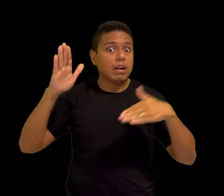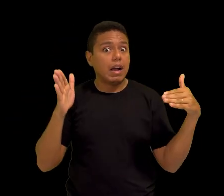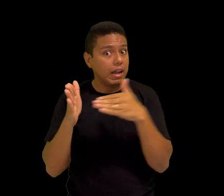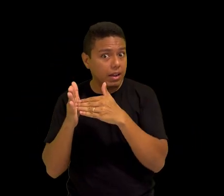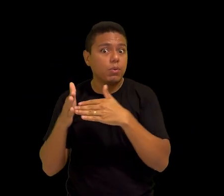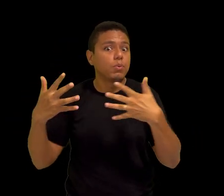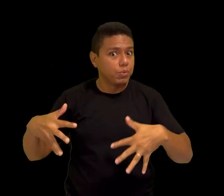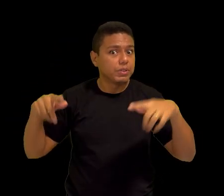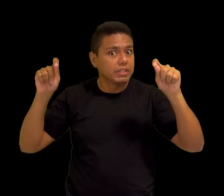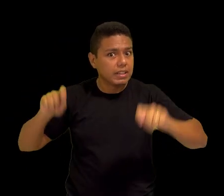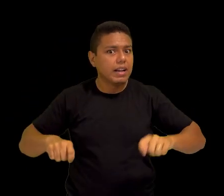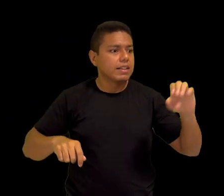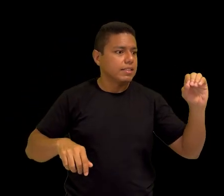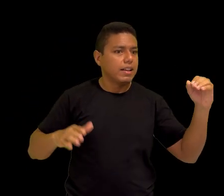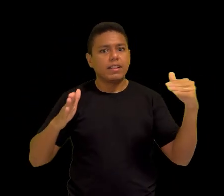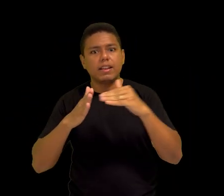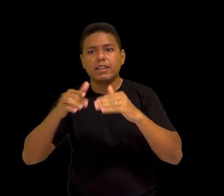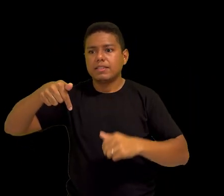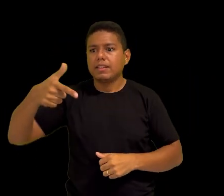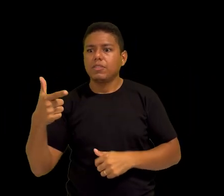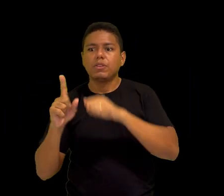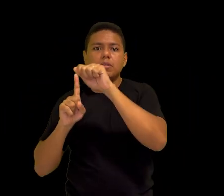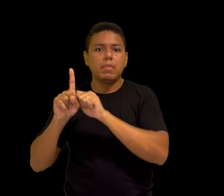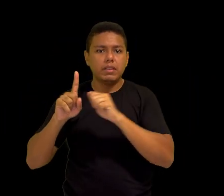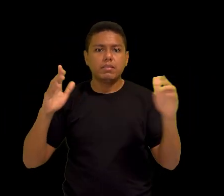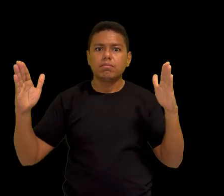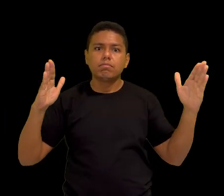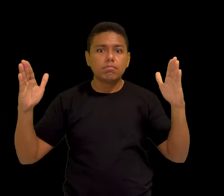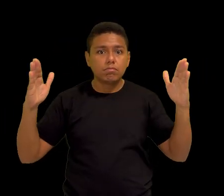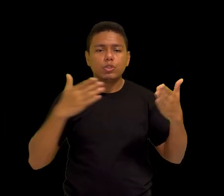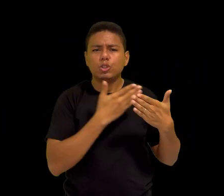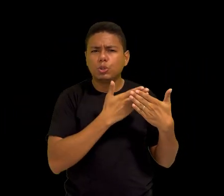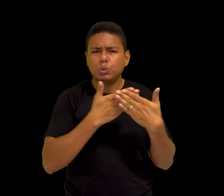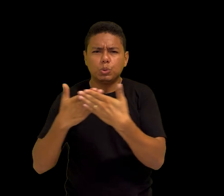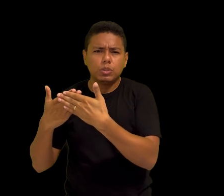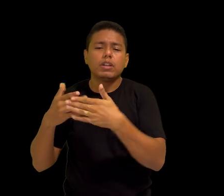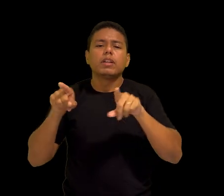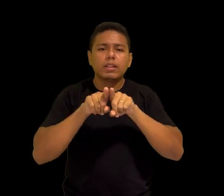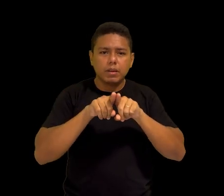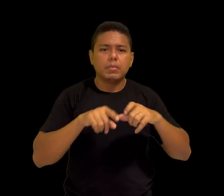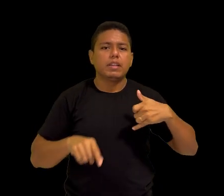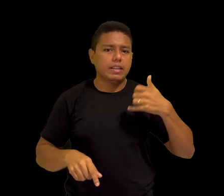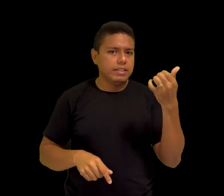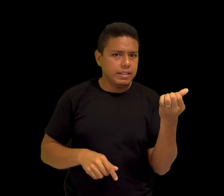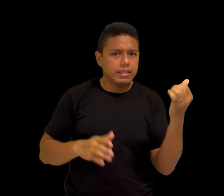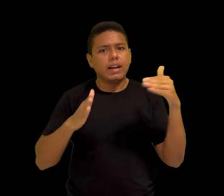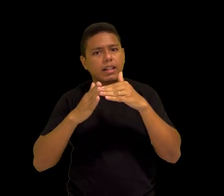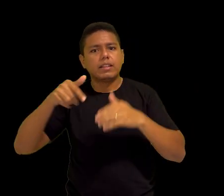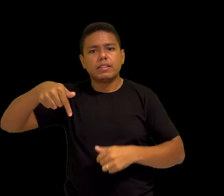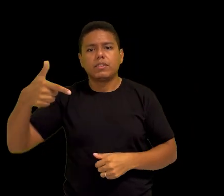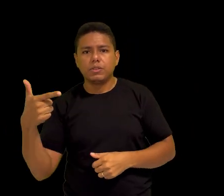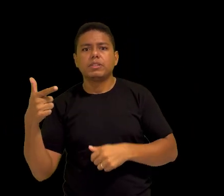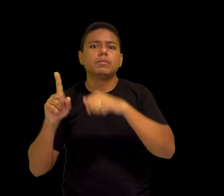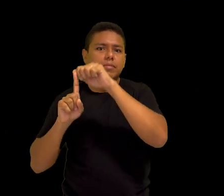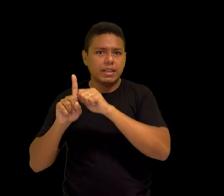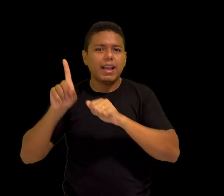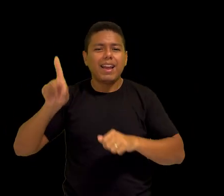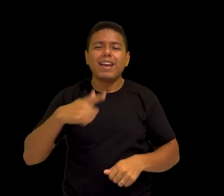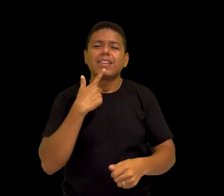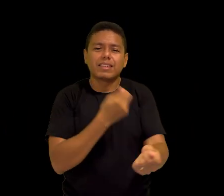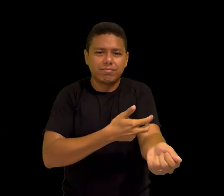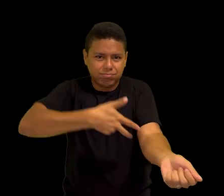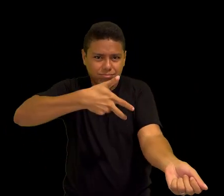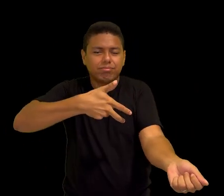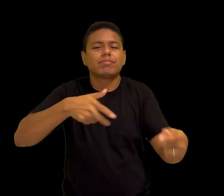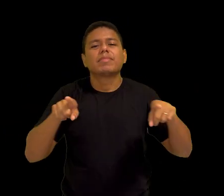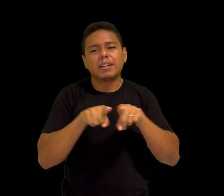que dessa forma a gente cobre de 0 a 72 meses, né, o estudo como um todo, e de 6 a 72 meses para os exames,